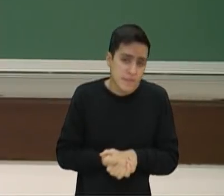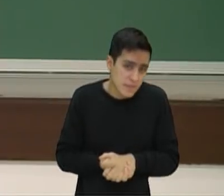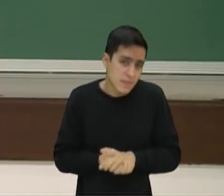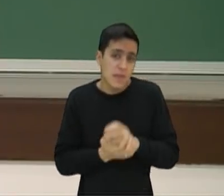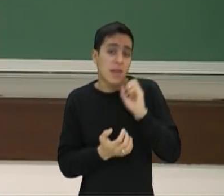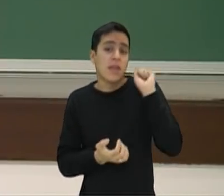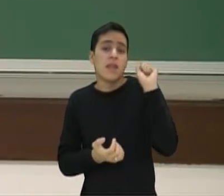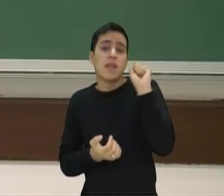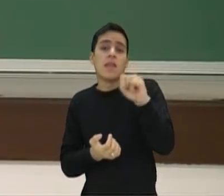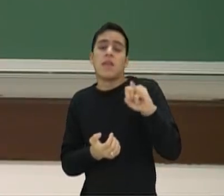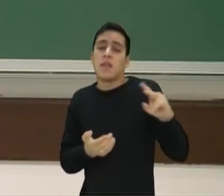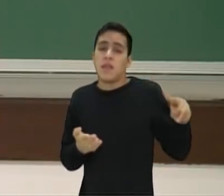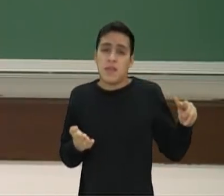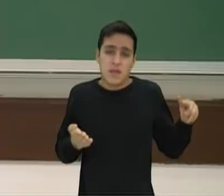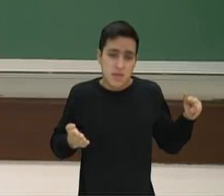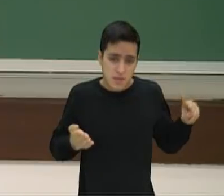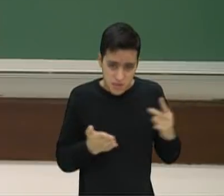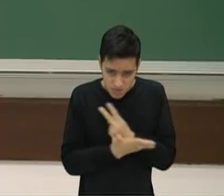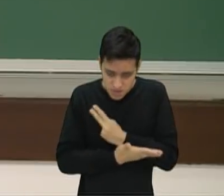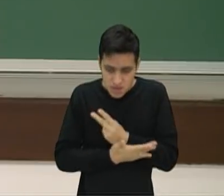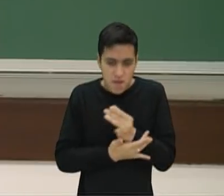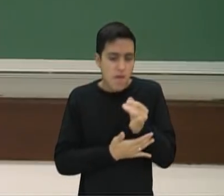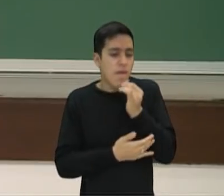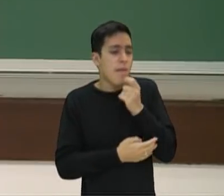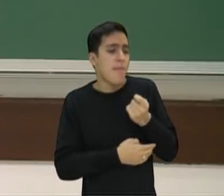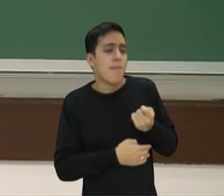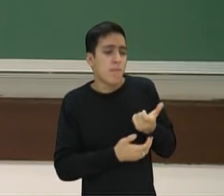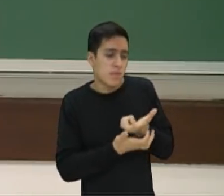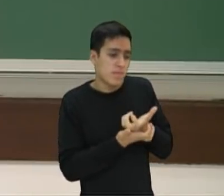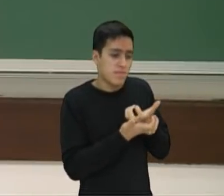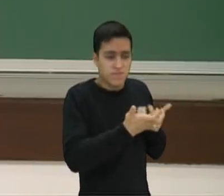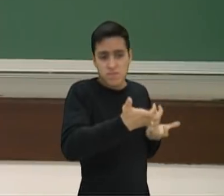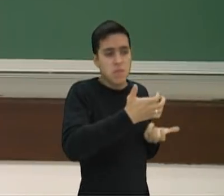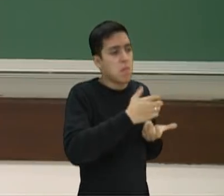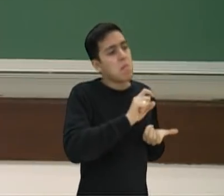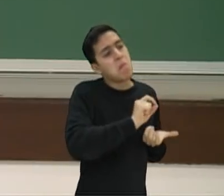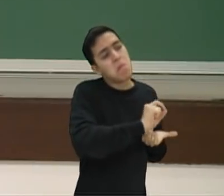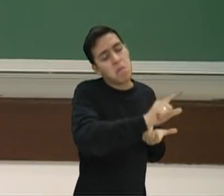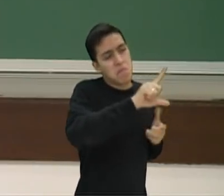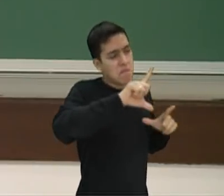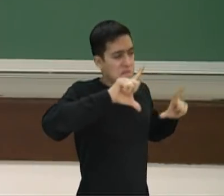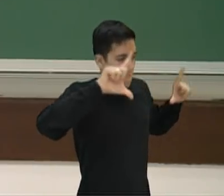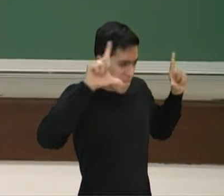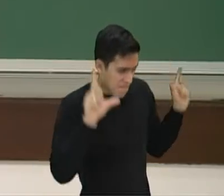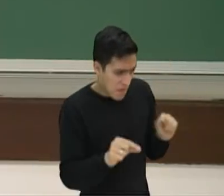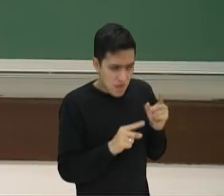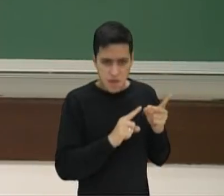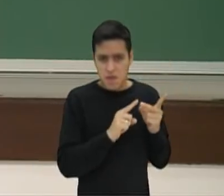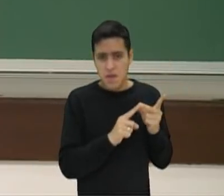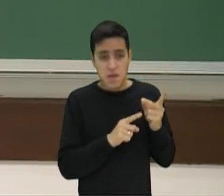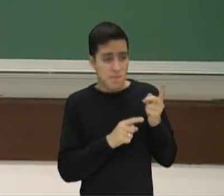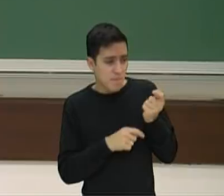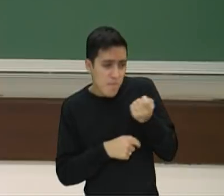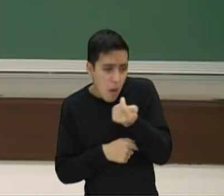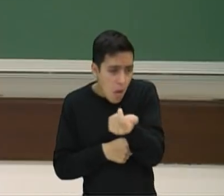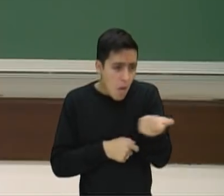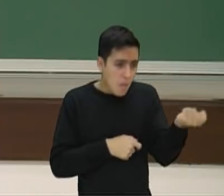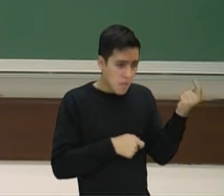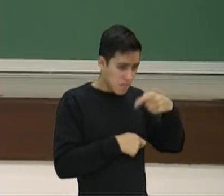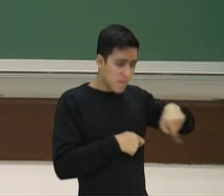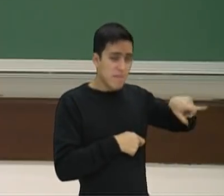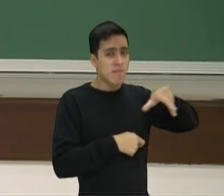Se houver pouca vegetação, quanto menos vegetação, menos áreas verdes nós